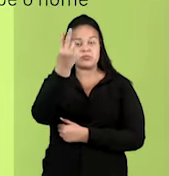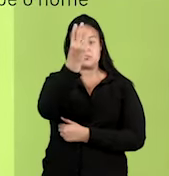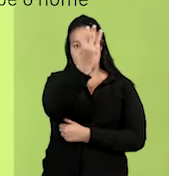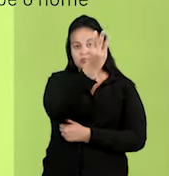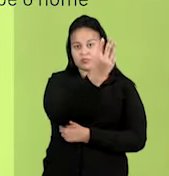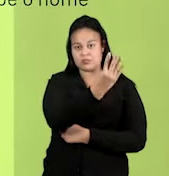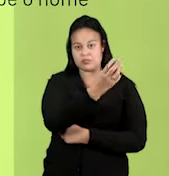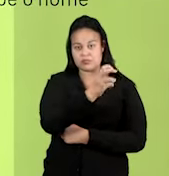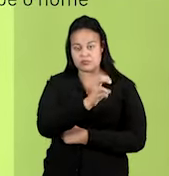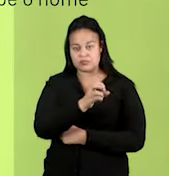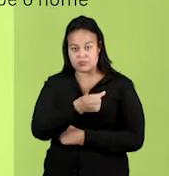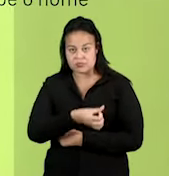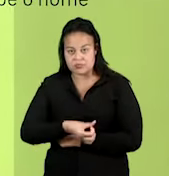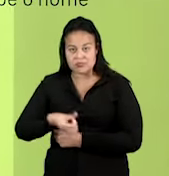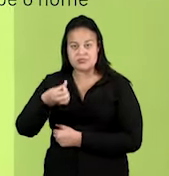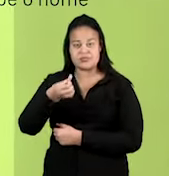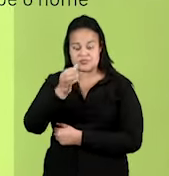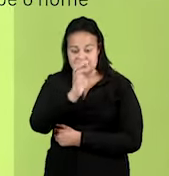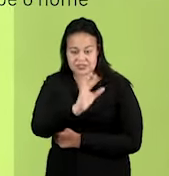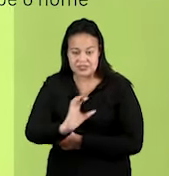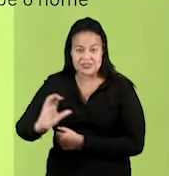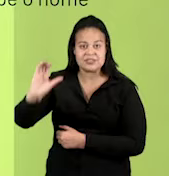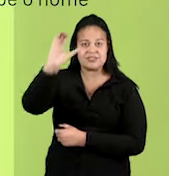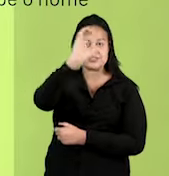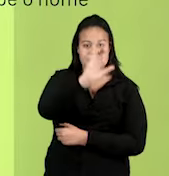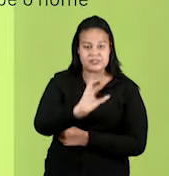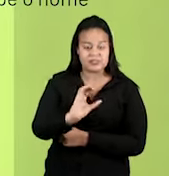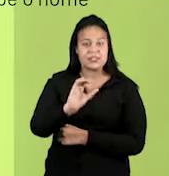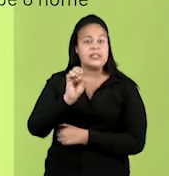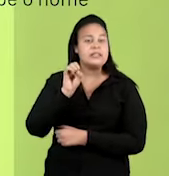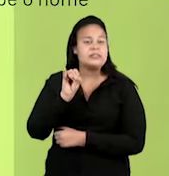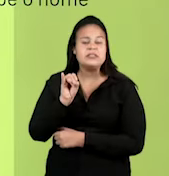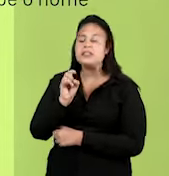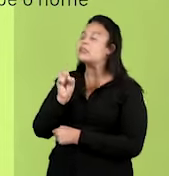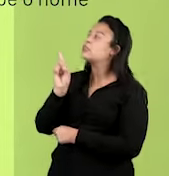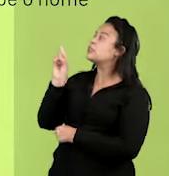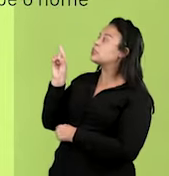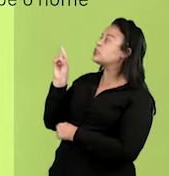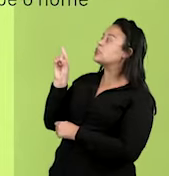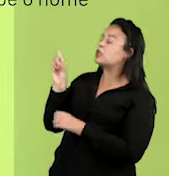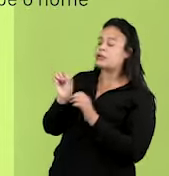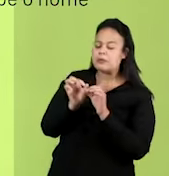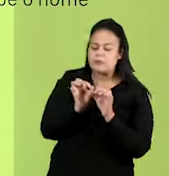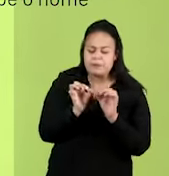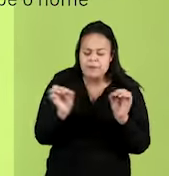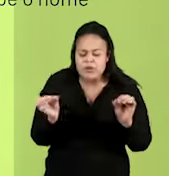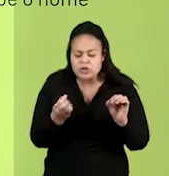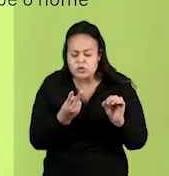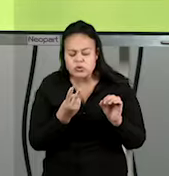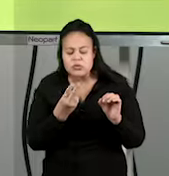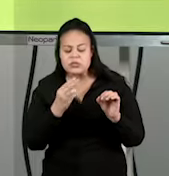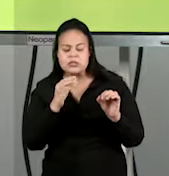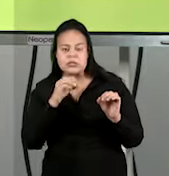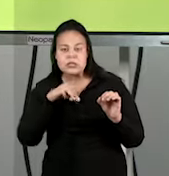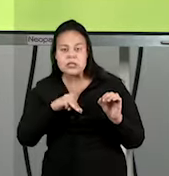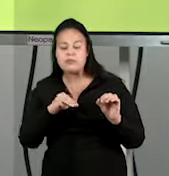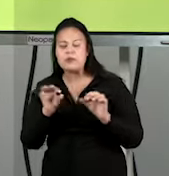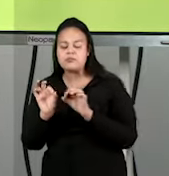circunscrito. Se esse polígono tiver 2 centímetros de cada